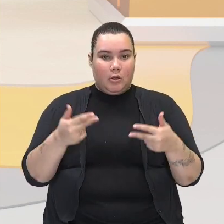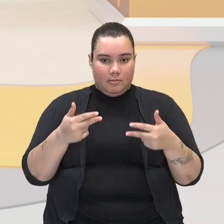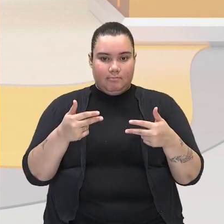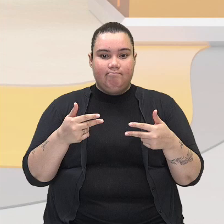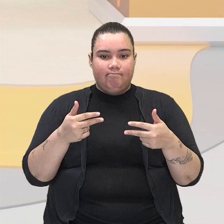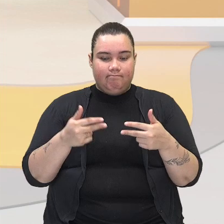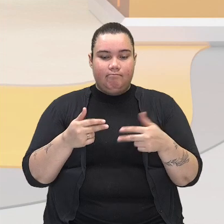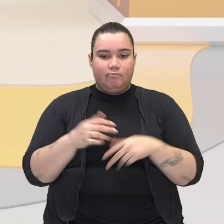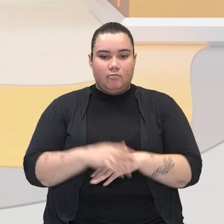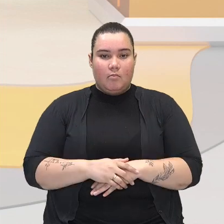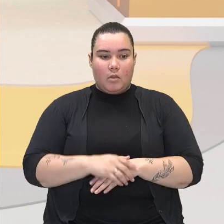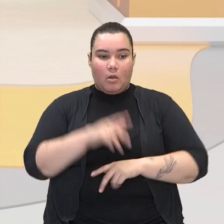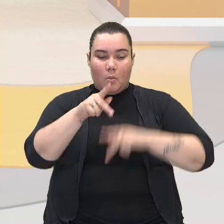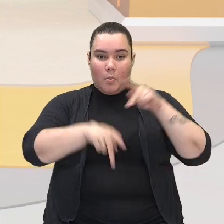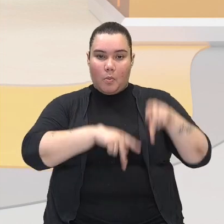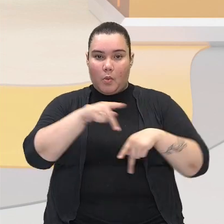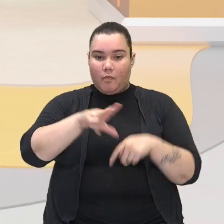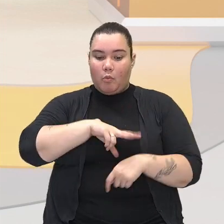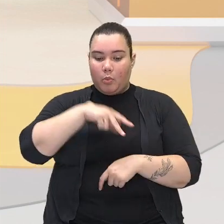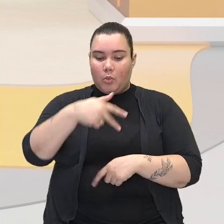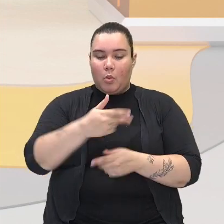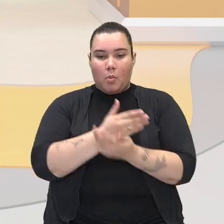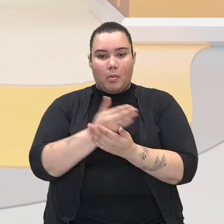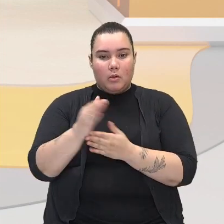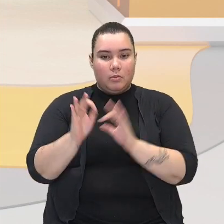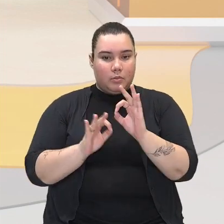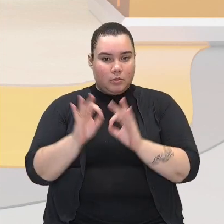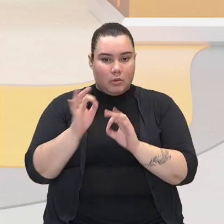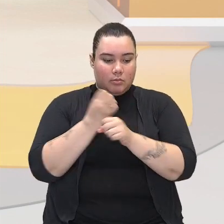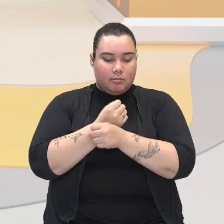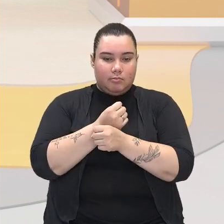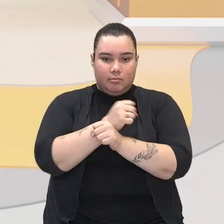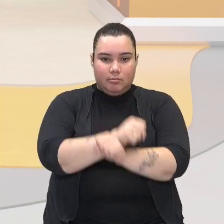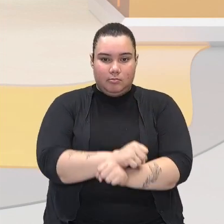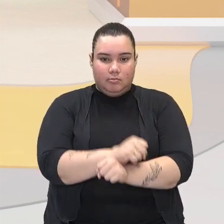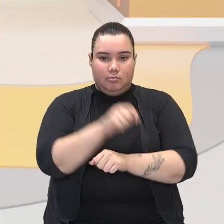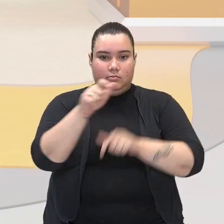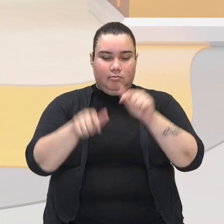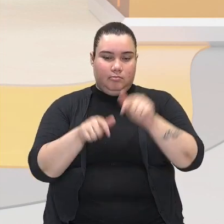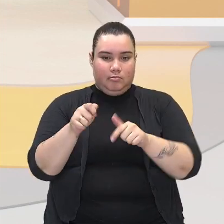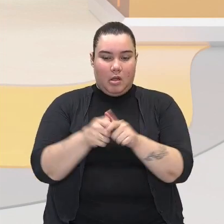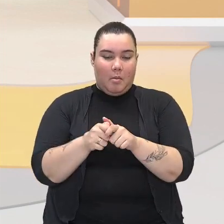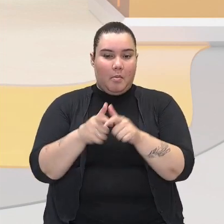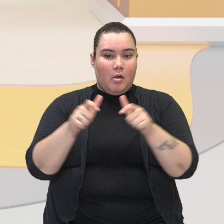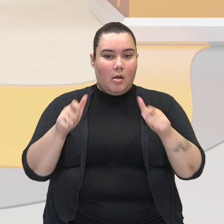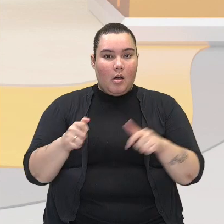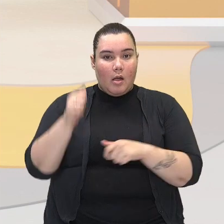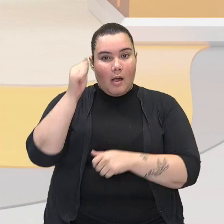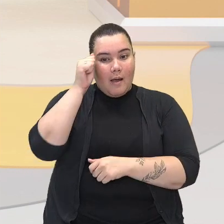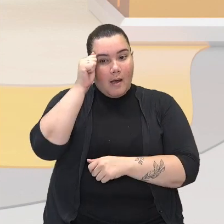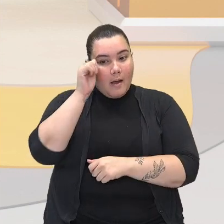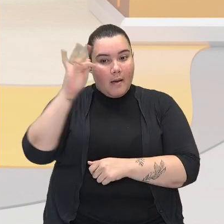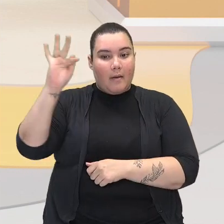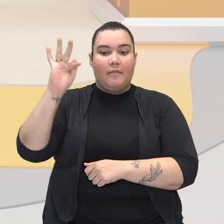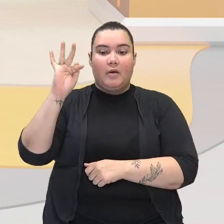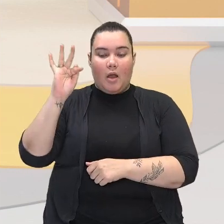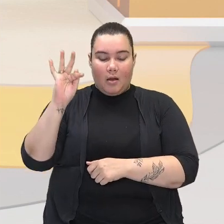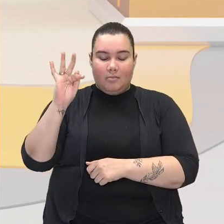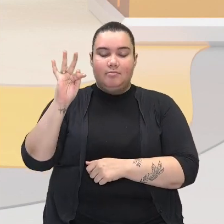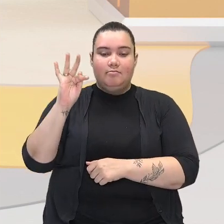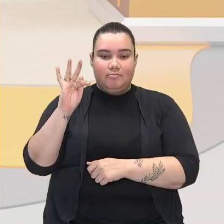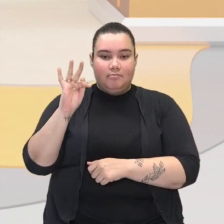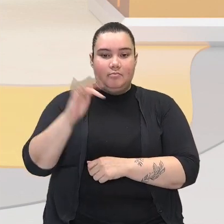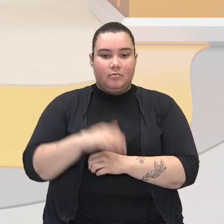Os portugueses vão iniciar esse processo escravizando vários africanos que eles vão, na medida